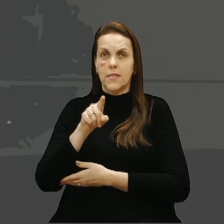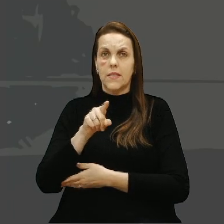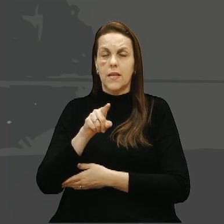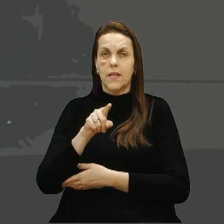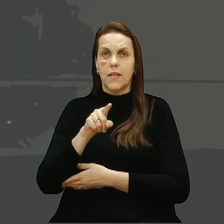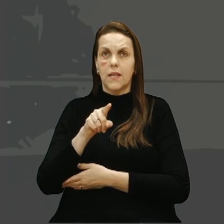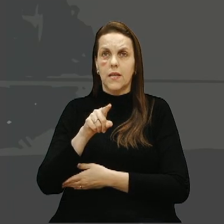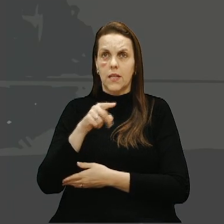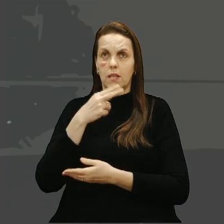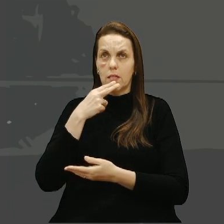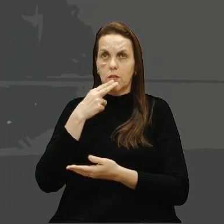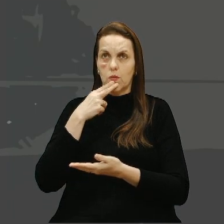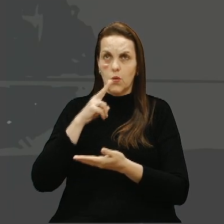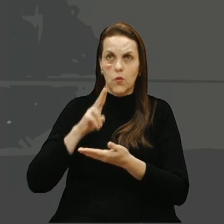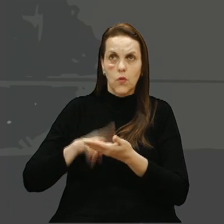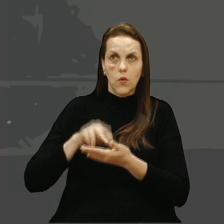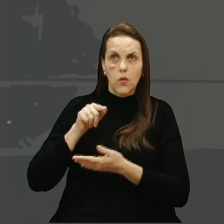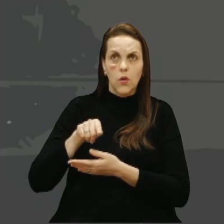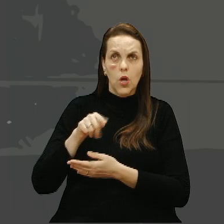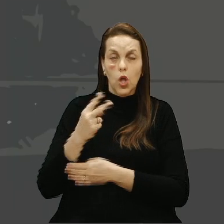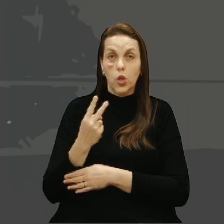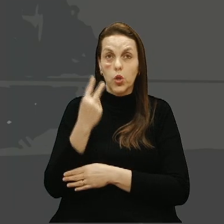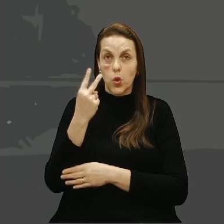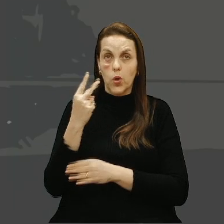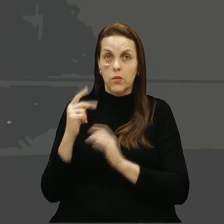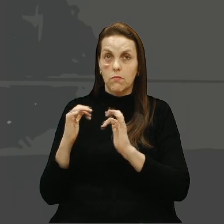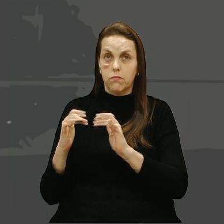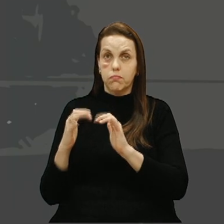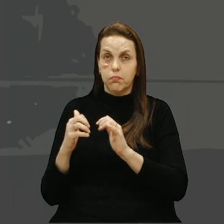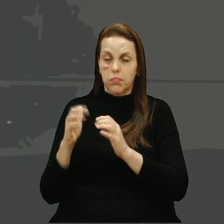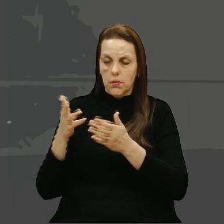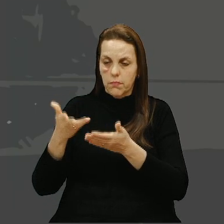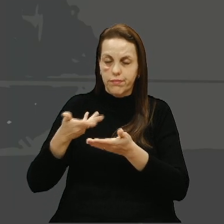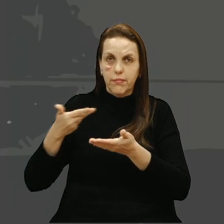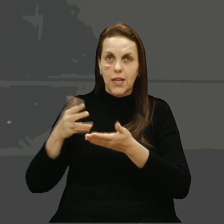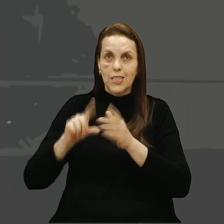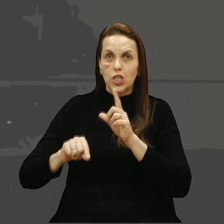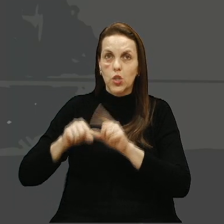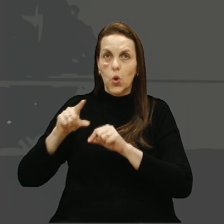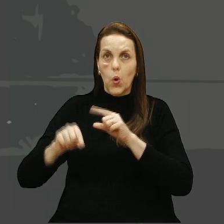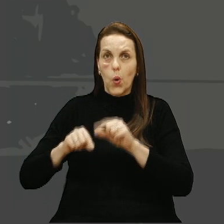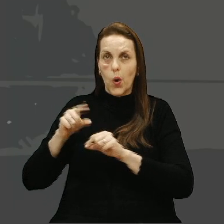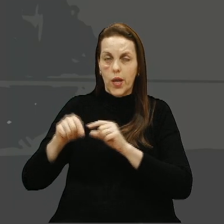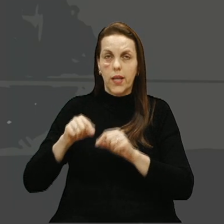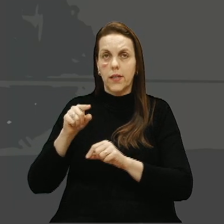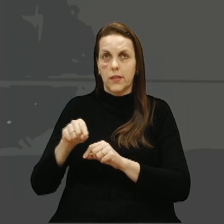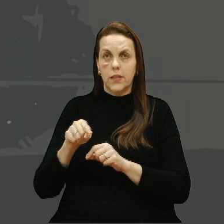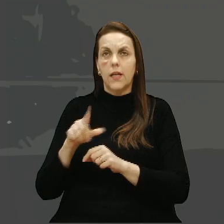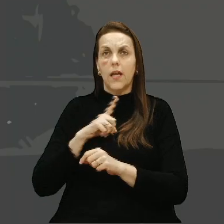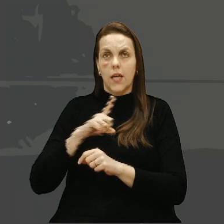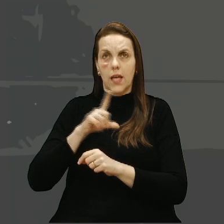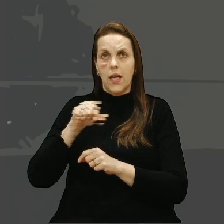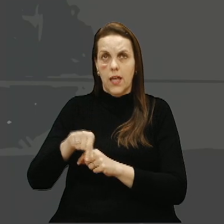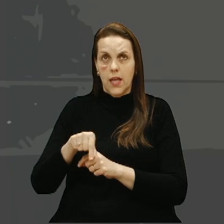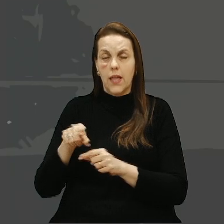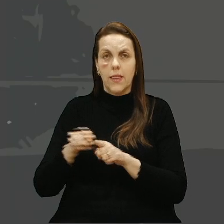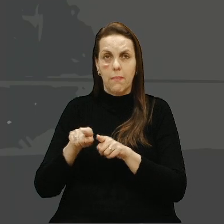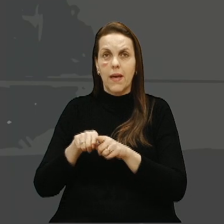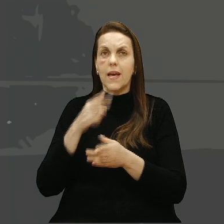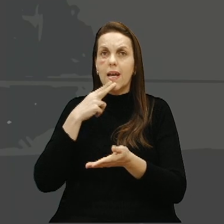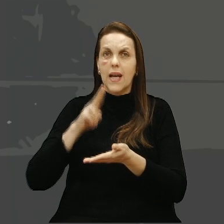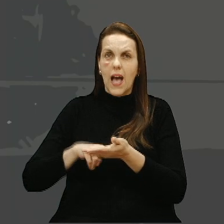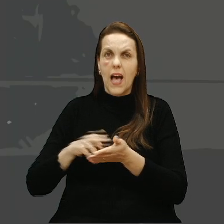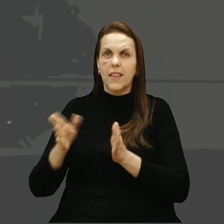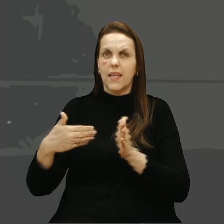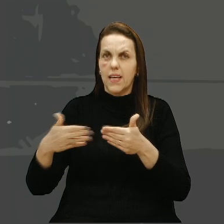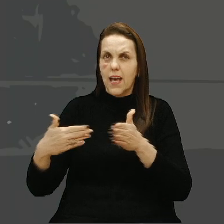federal, 2 equipamentos de triagem automatizada serão implantados no Centro de Tratamento de Cartas e Encomendas dos